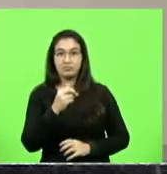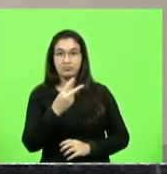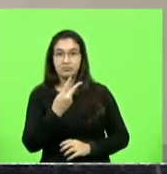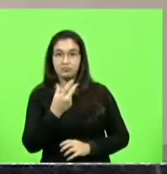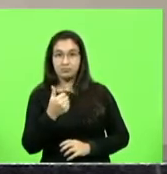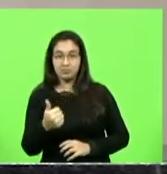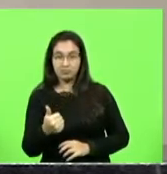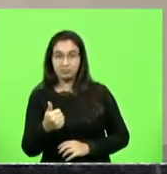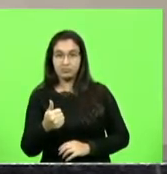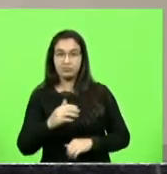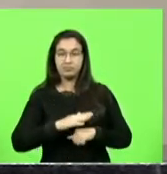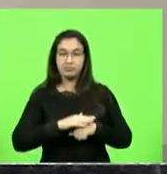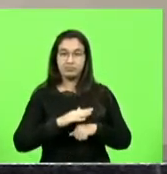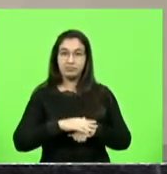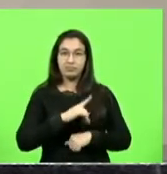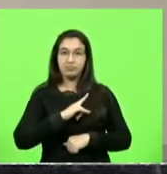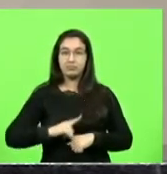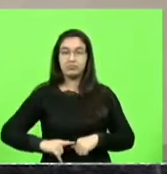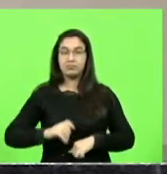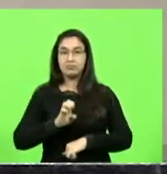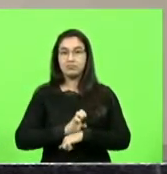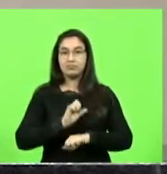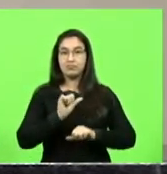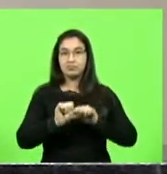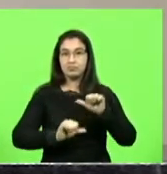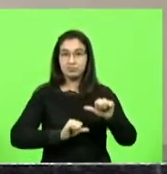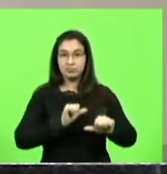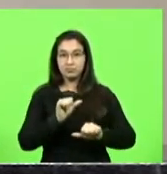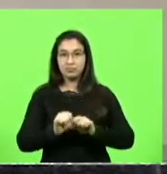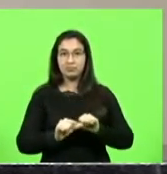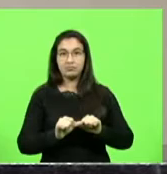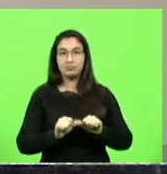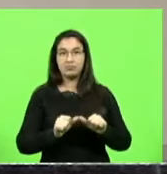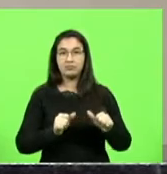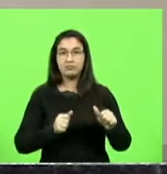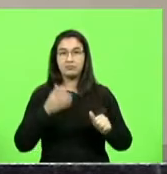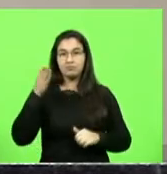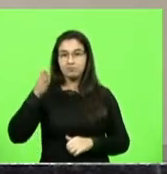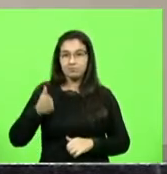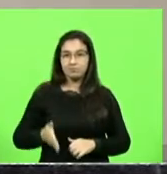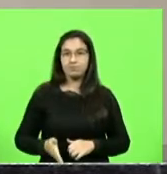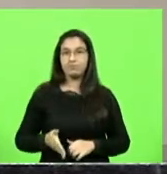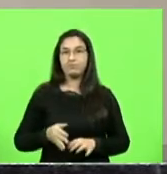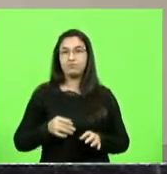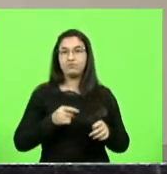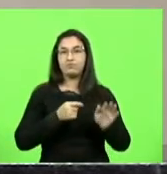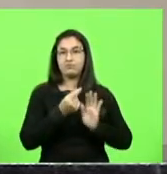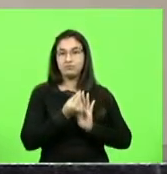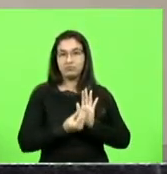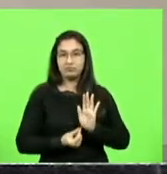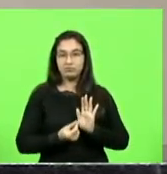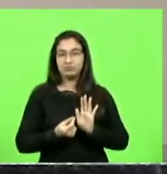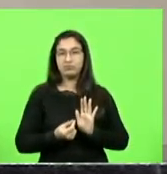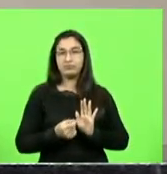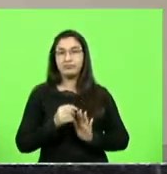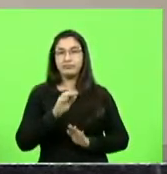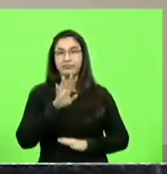de autoria do Governo do Estado, que altera a programação físico-financeira do Plano Plurianual do